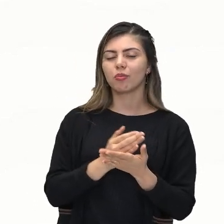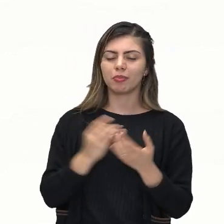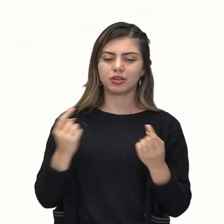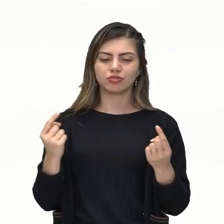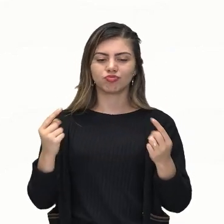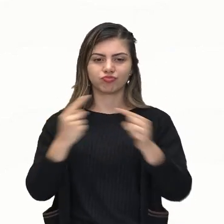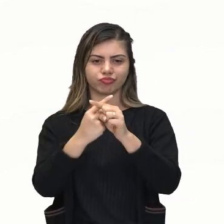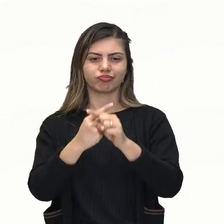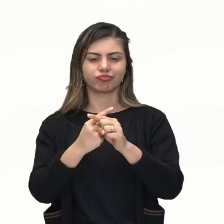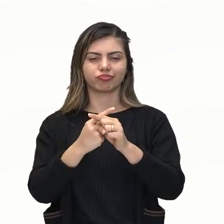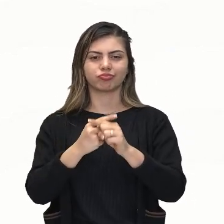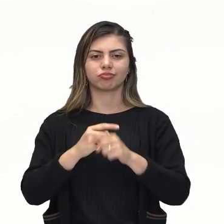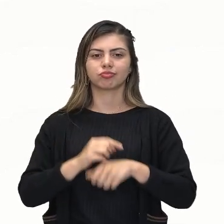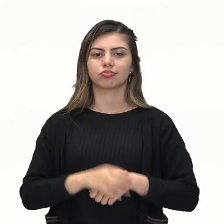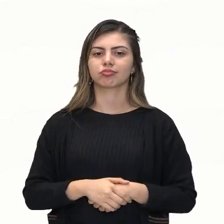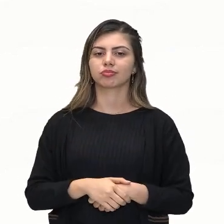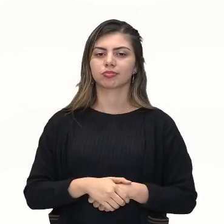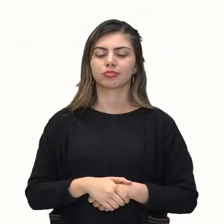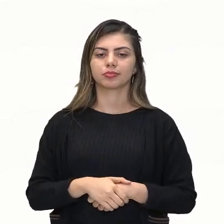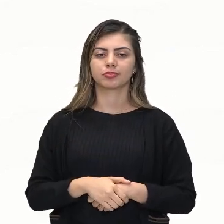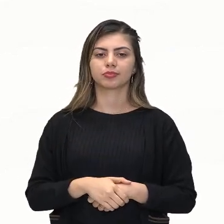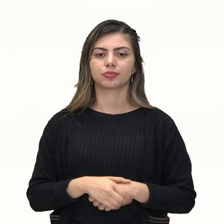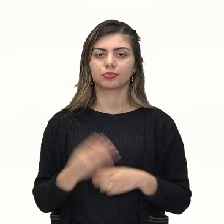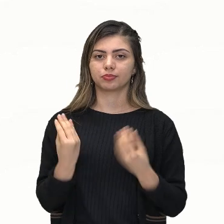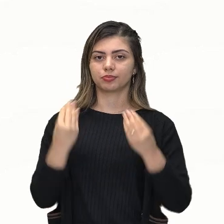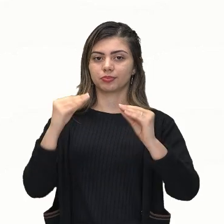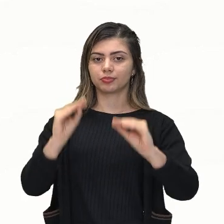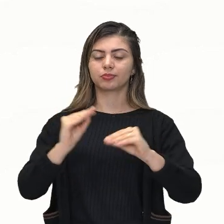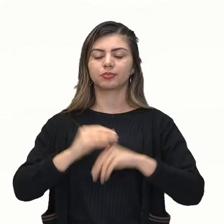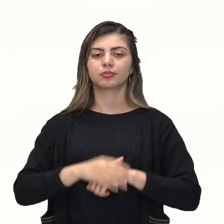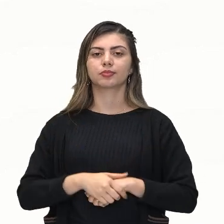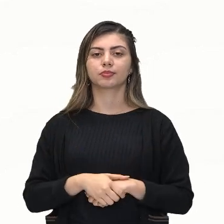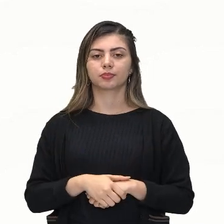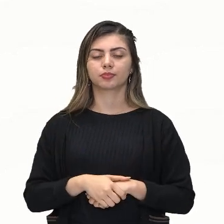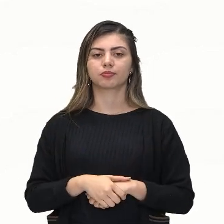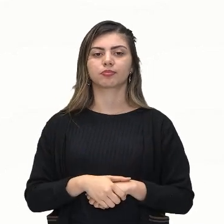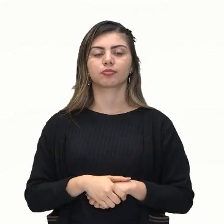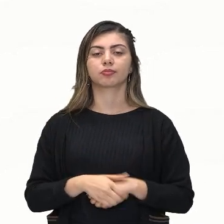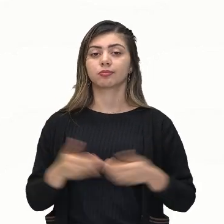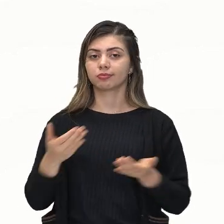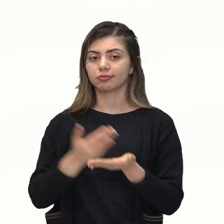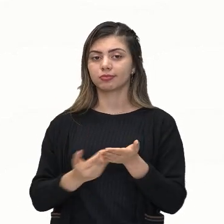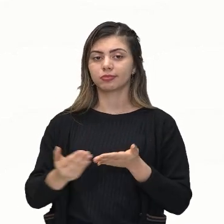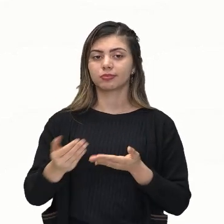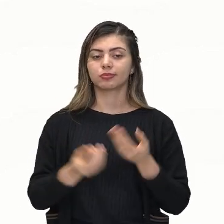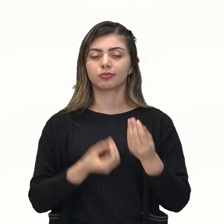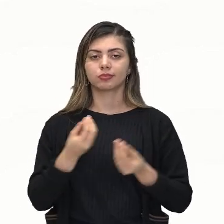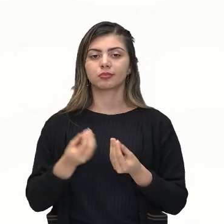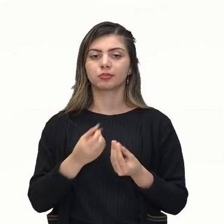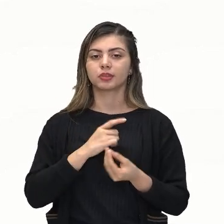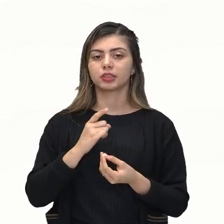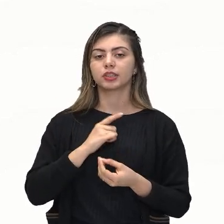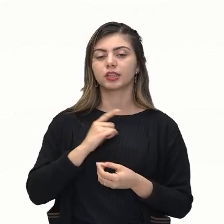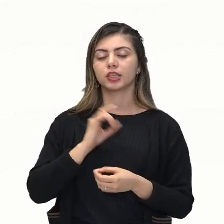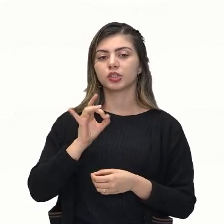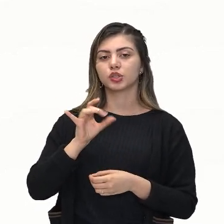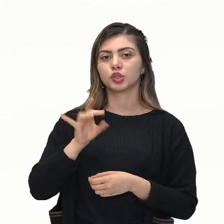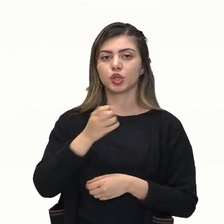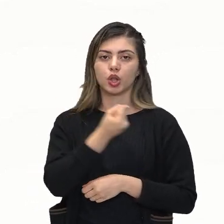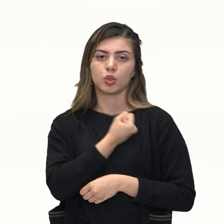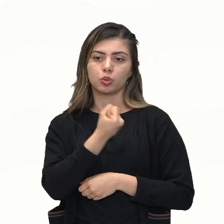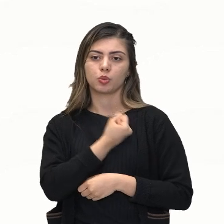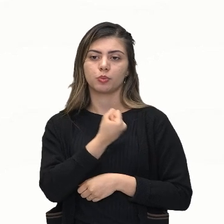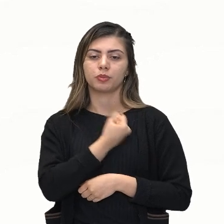lado aqui das nossas grandezas. Tá bom? Então, vamos iniciar aqui pela grandeza que tem somente